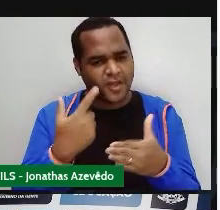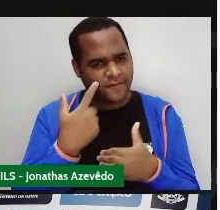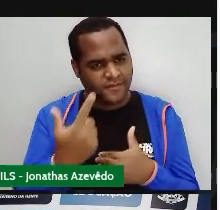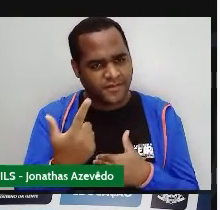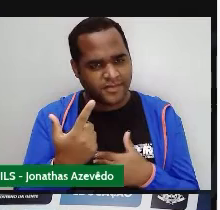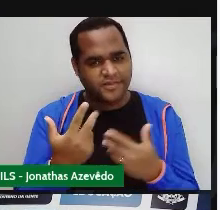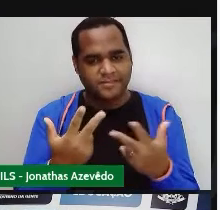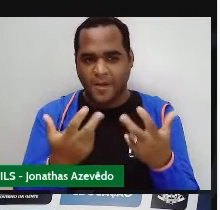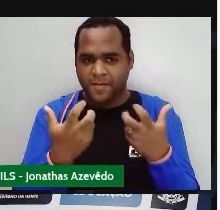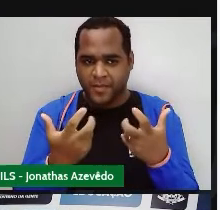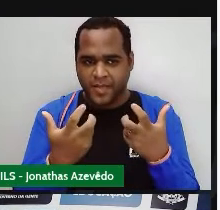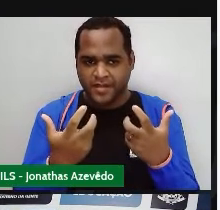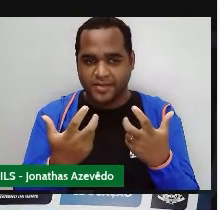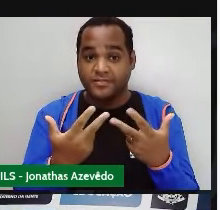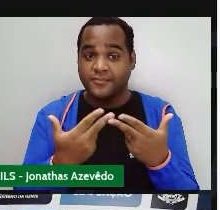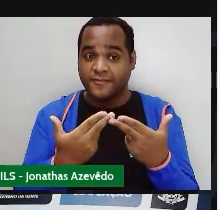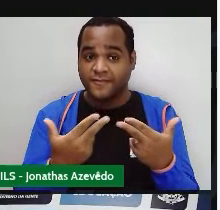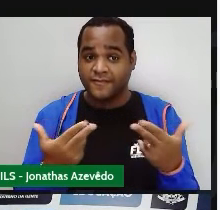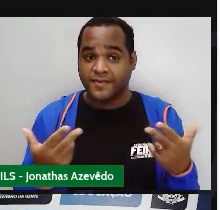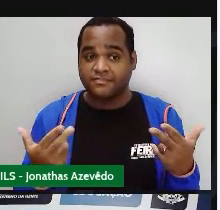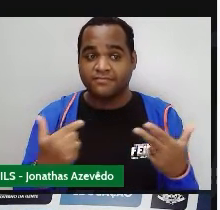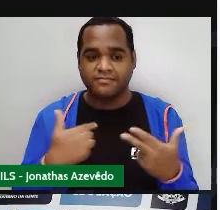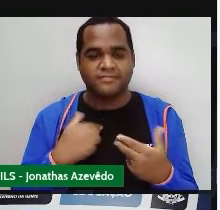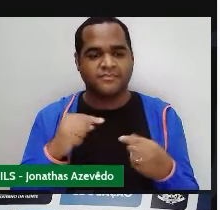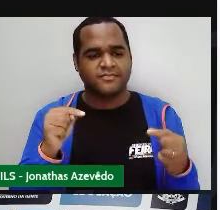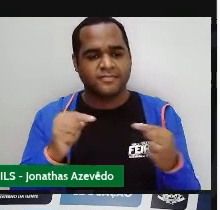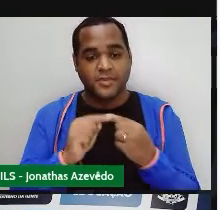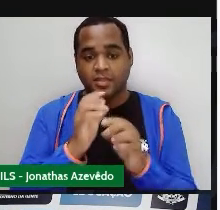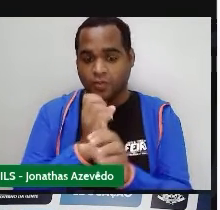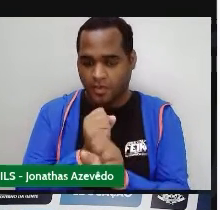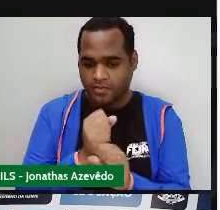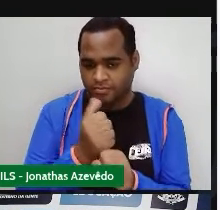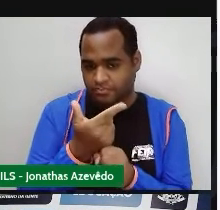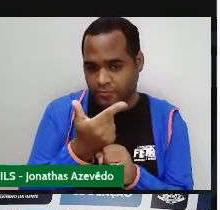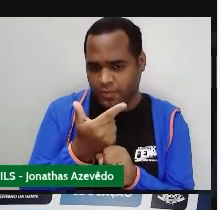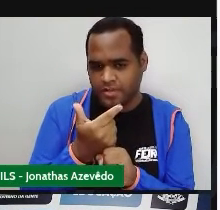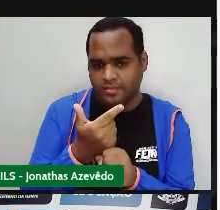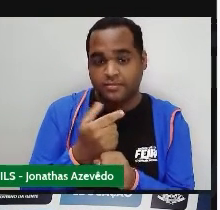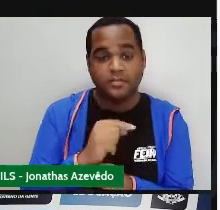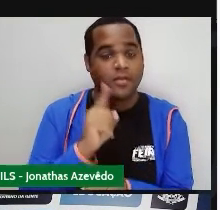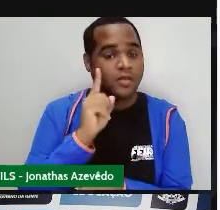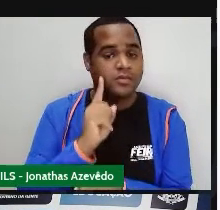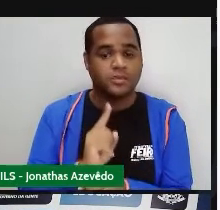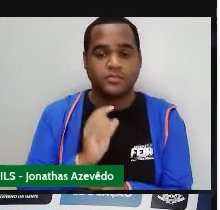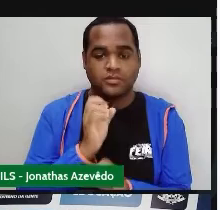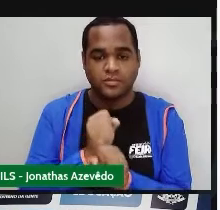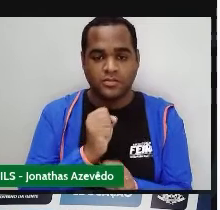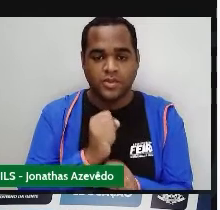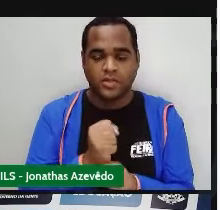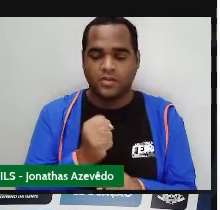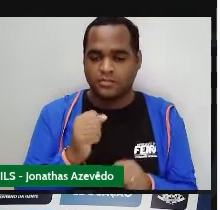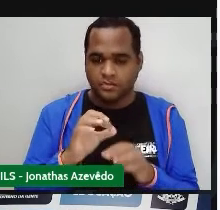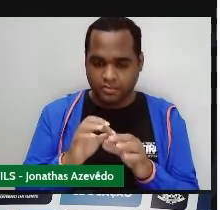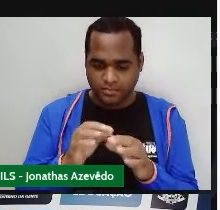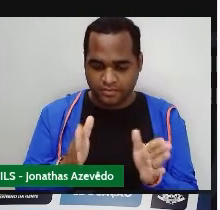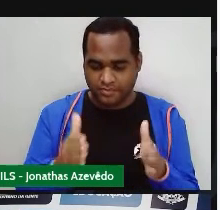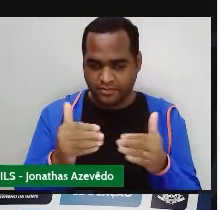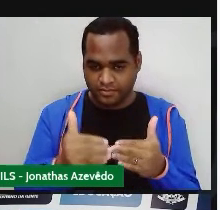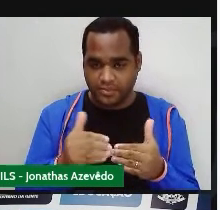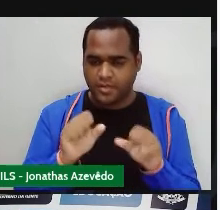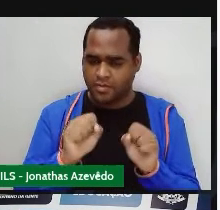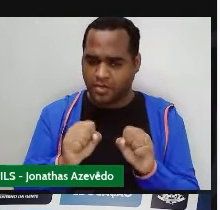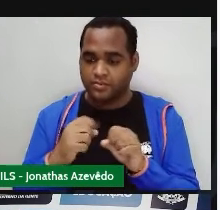que cada cubo vai ser feito com 12 a gente não sabe qual é a quantidade de cubos mas a gente viu que